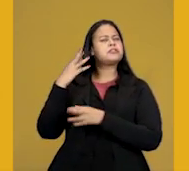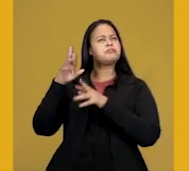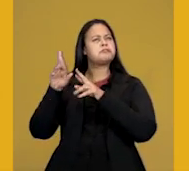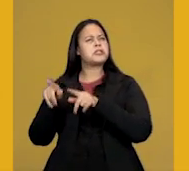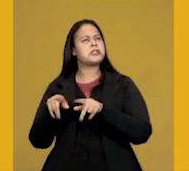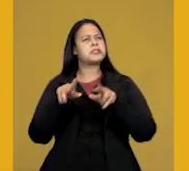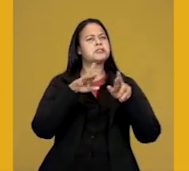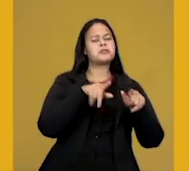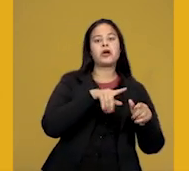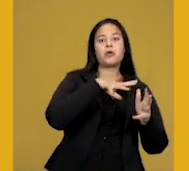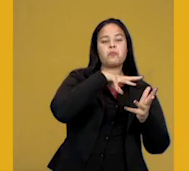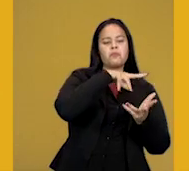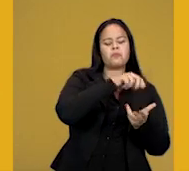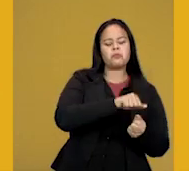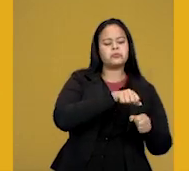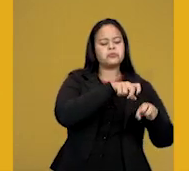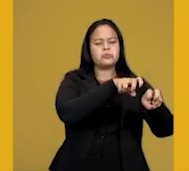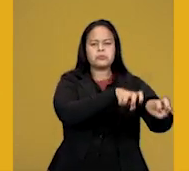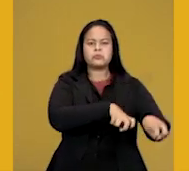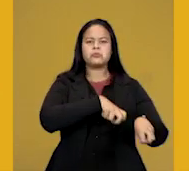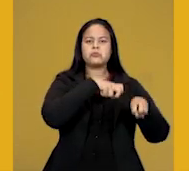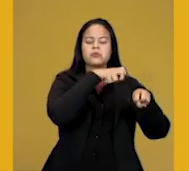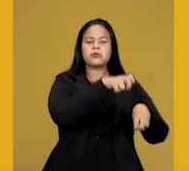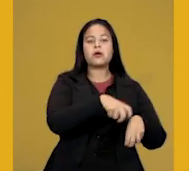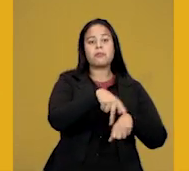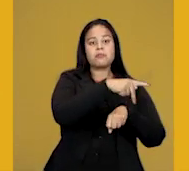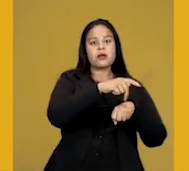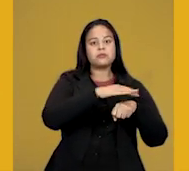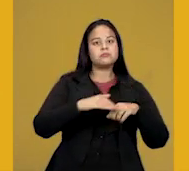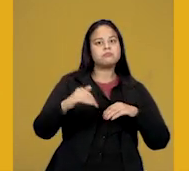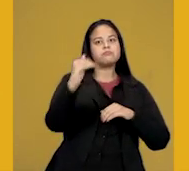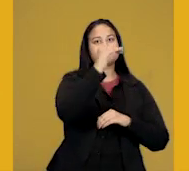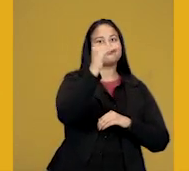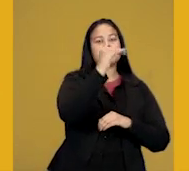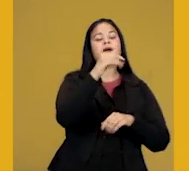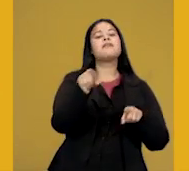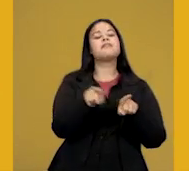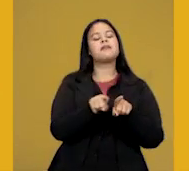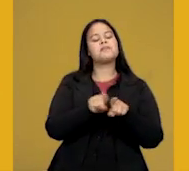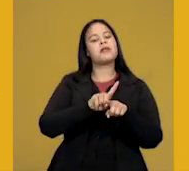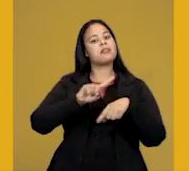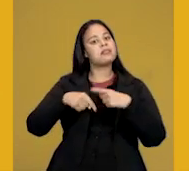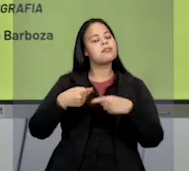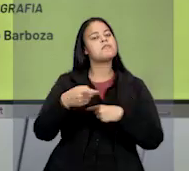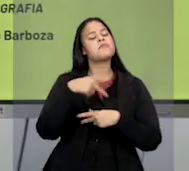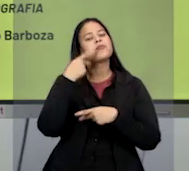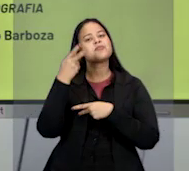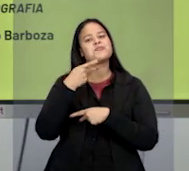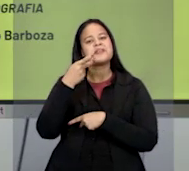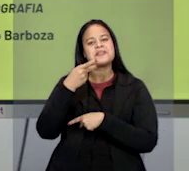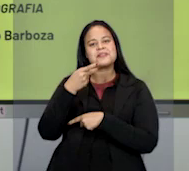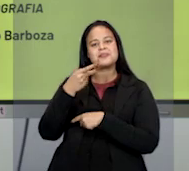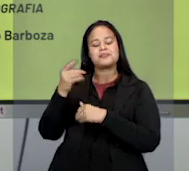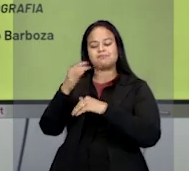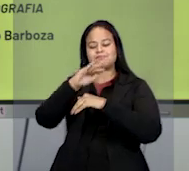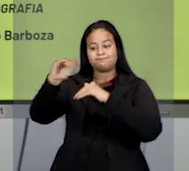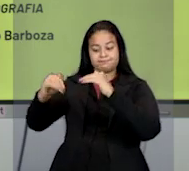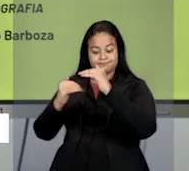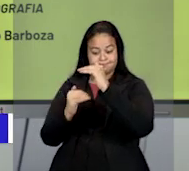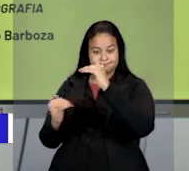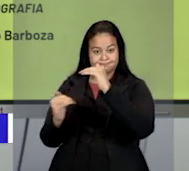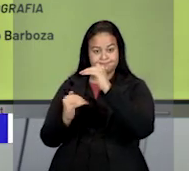mundo rural nos países desenvolvidos e depois falamos um pouco do mundo rural nos países